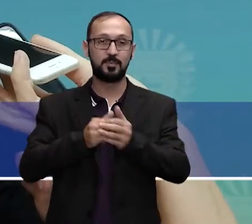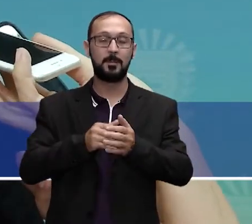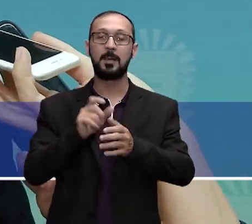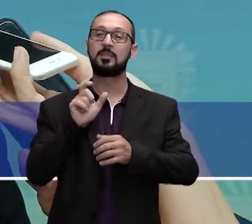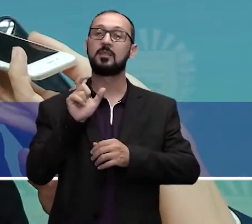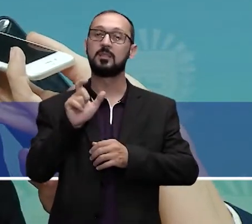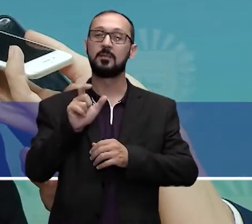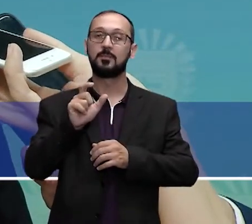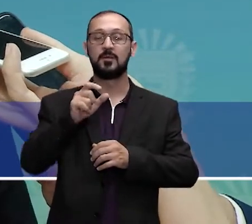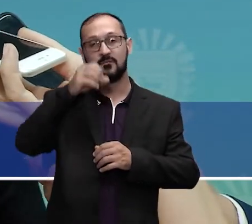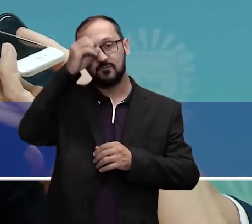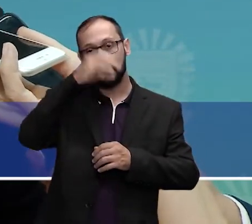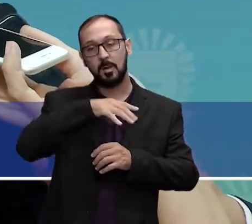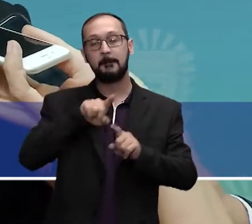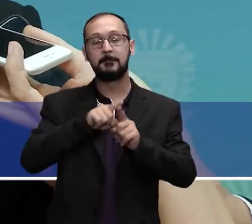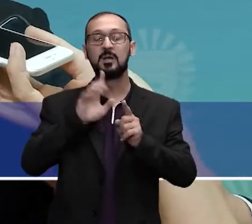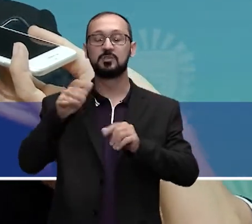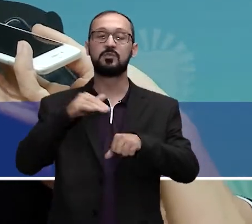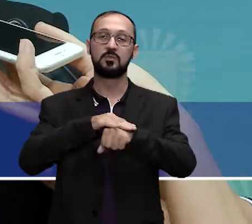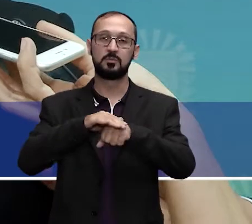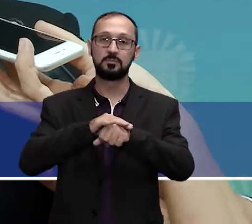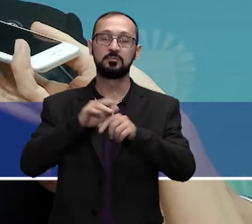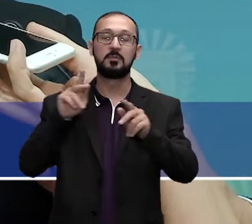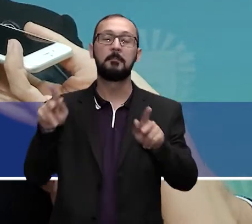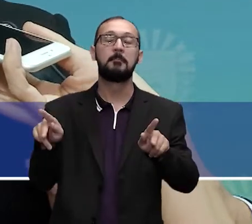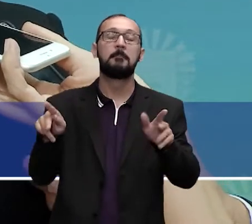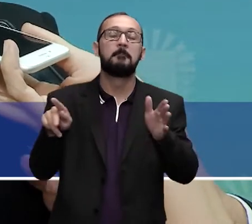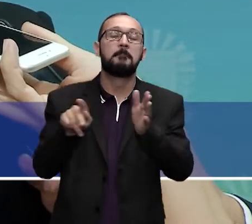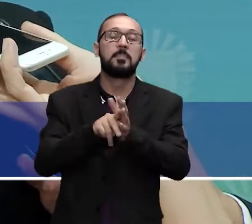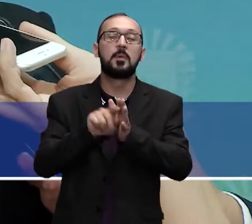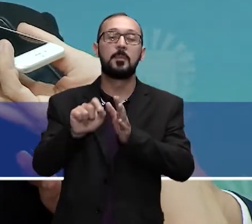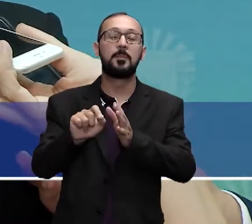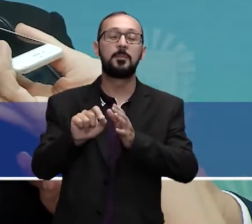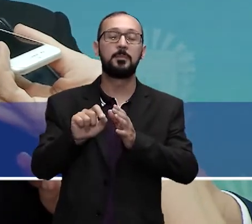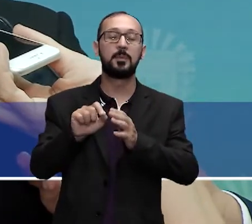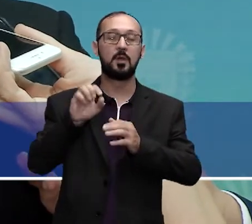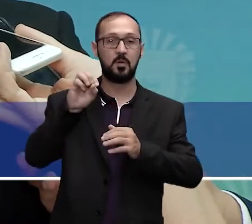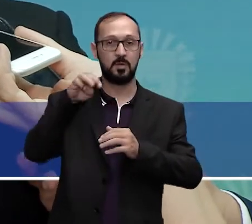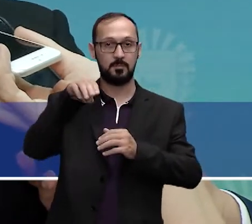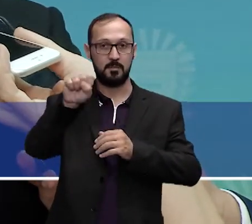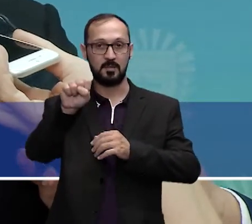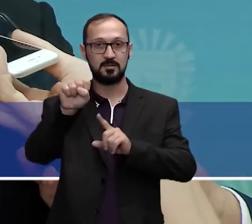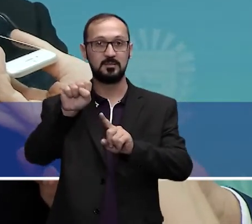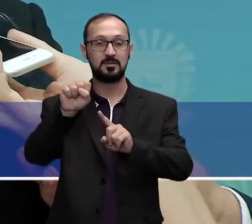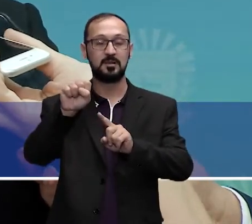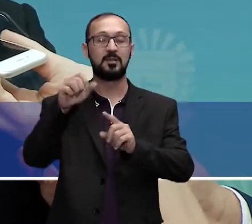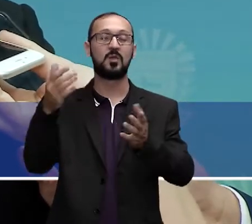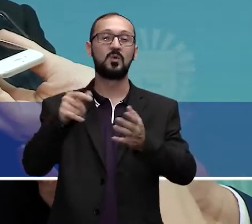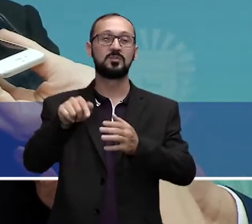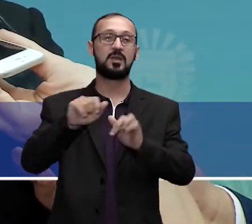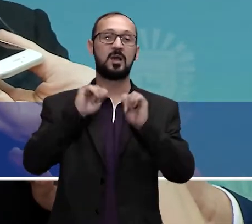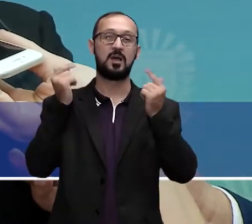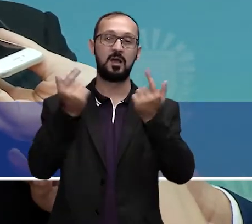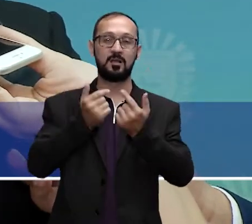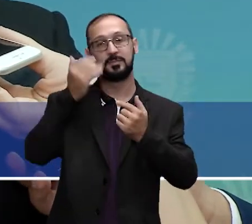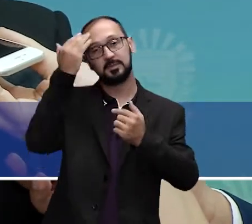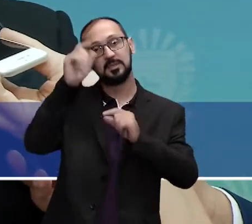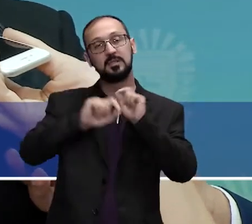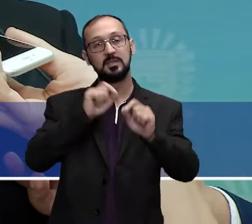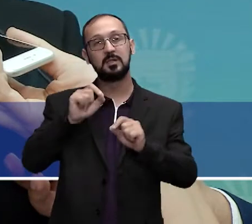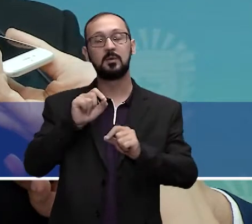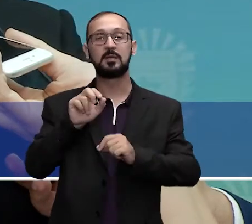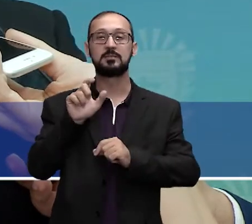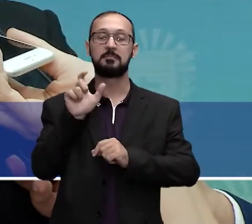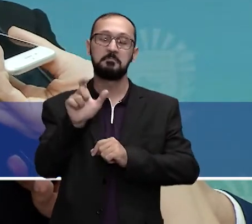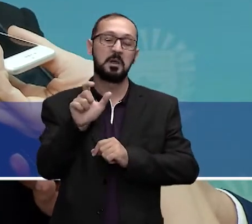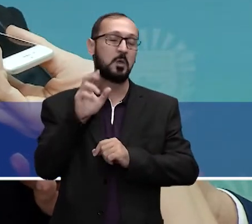da terminologia violência, mas isso já foi pacificado, inclusive, pela Organização Mundial de Saúde, e a Casa entendeu